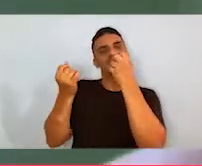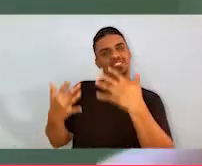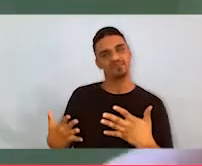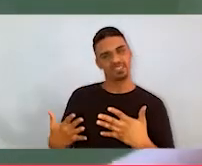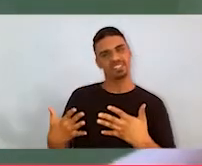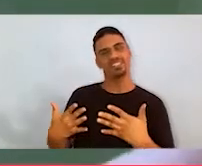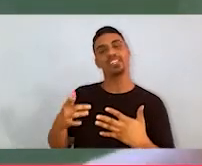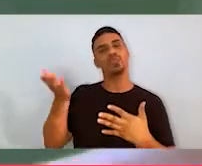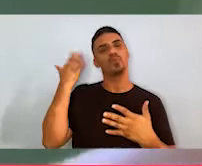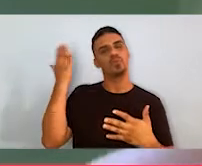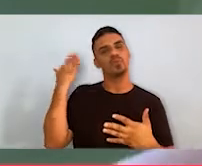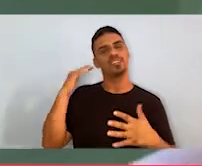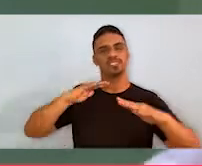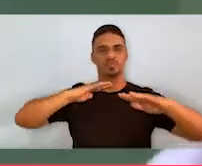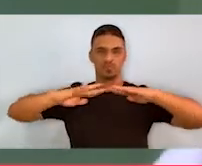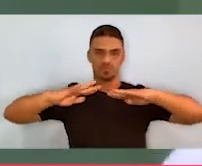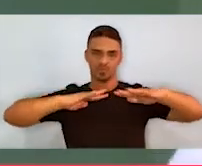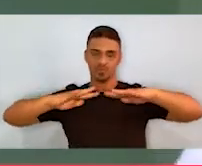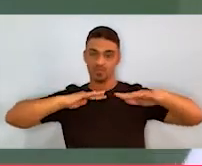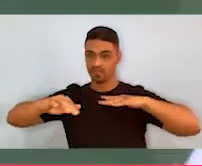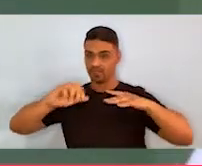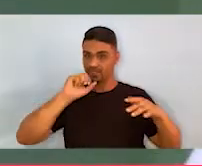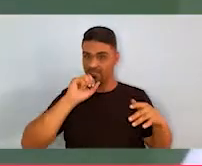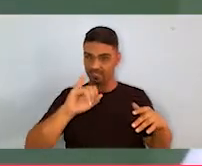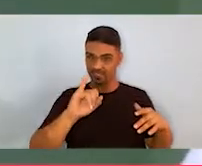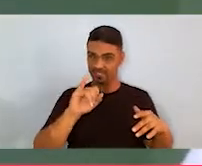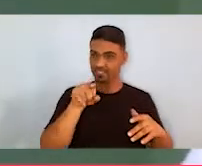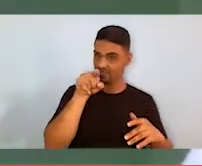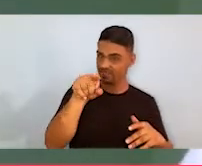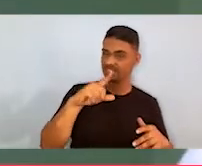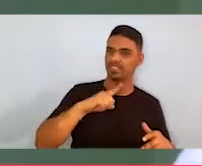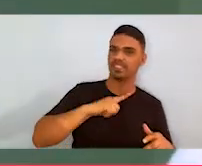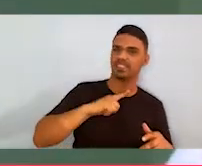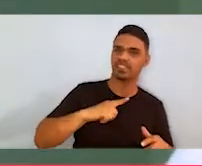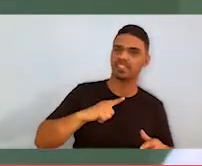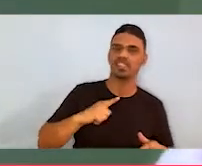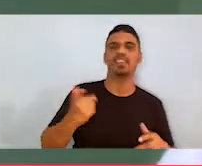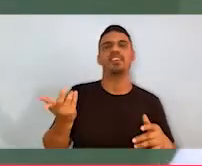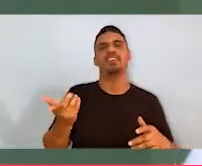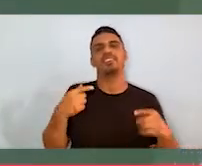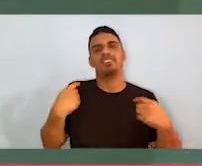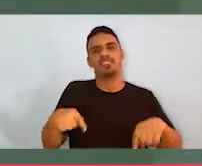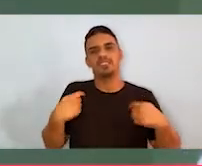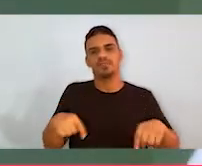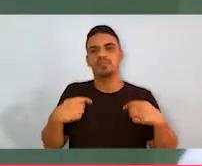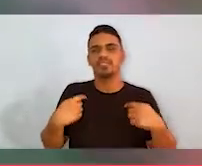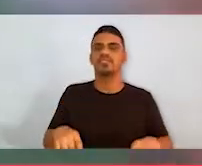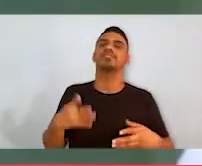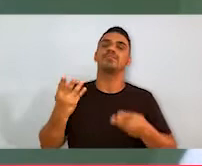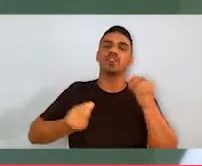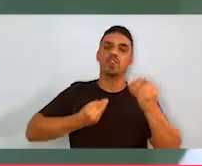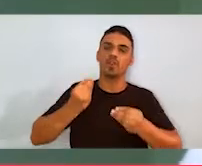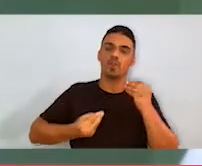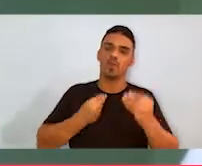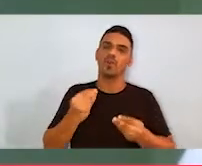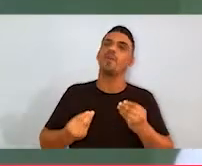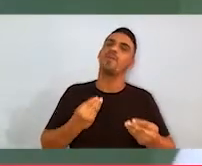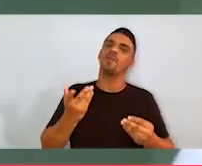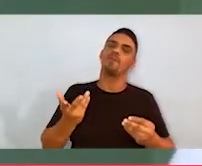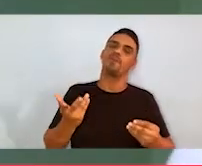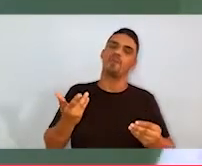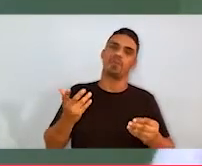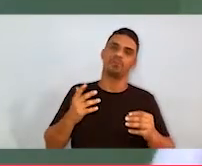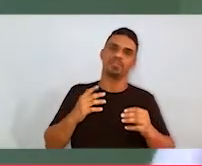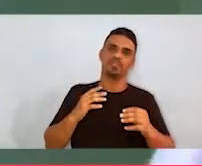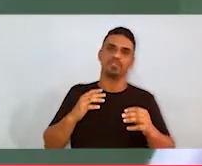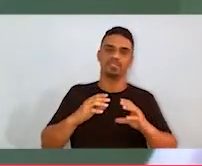estava explicando no comecinho da parte de animação, né? Se você vai ter um efeito de pulo, você vai ter que vencer a gravidade, então você precisa